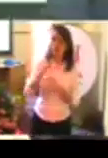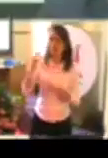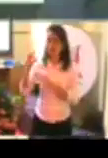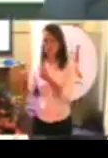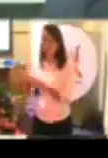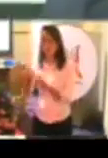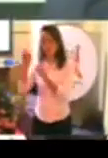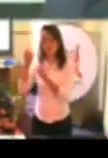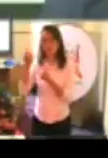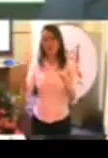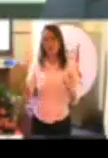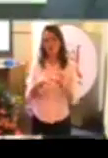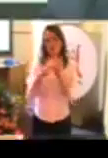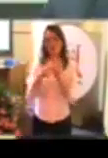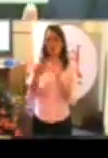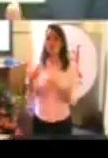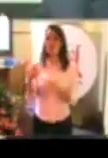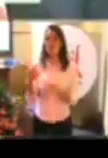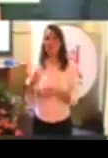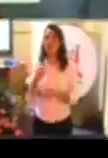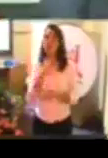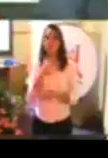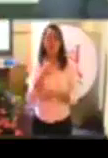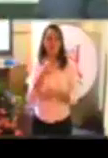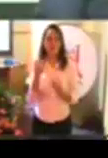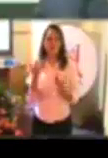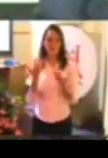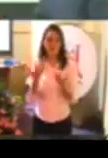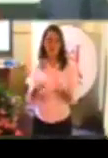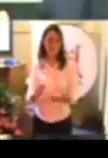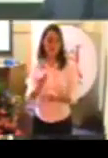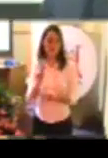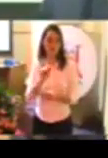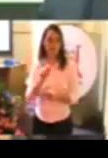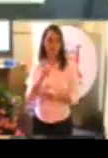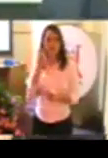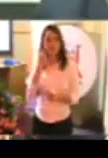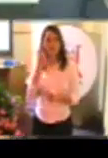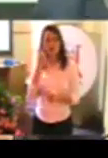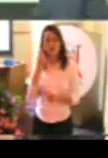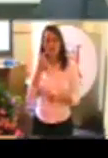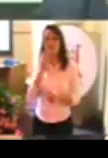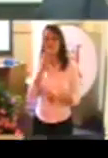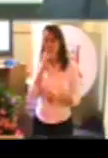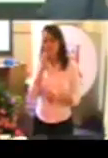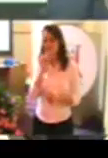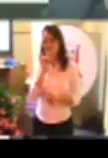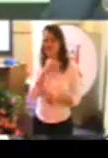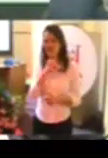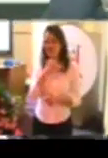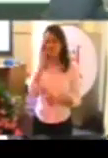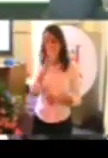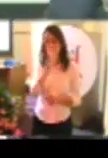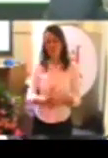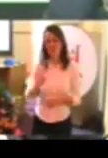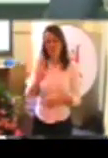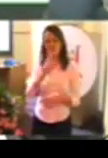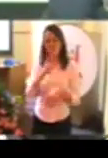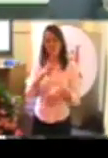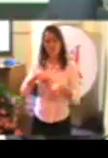poder legislativo. Nós não podemos mais admitir uma realidade triste que existe neste